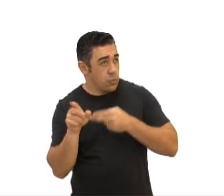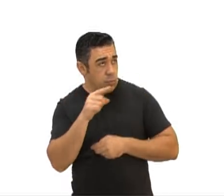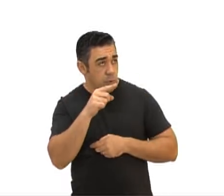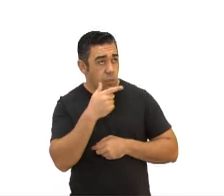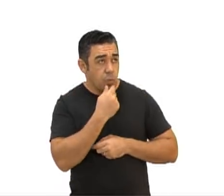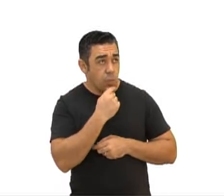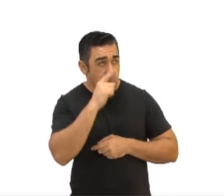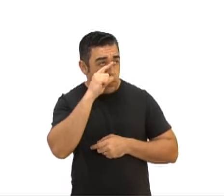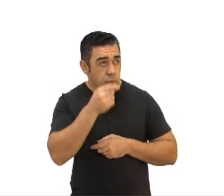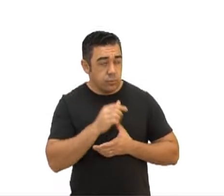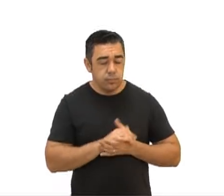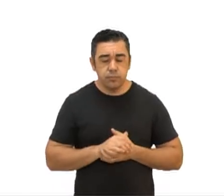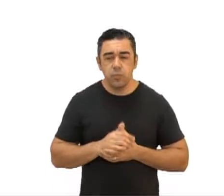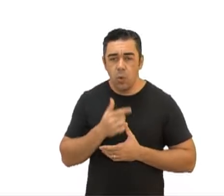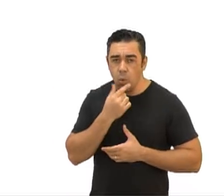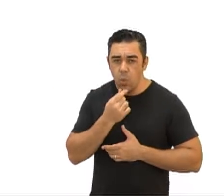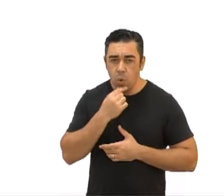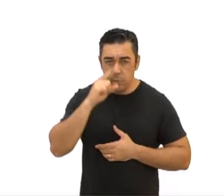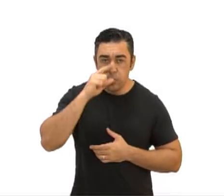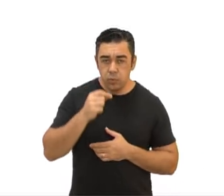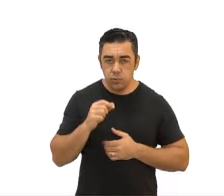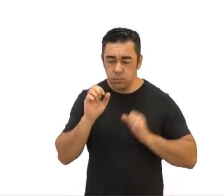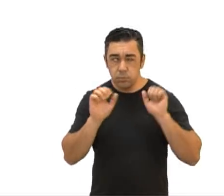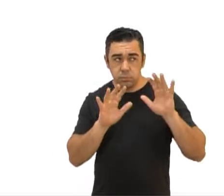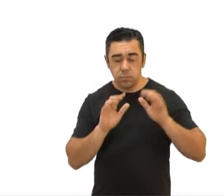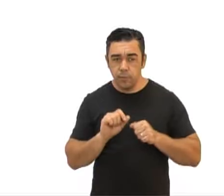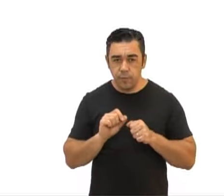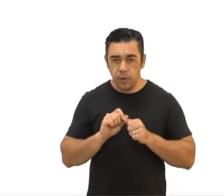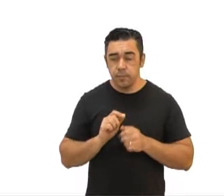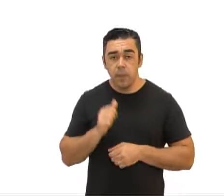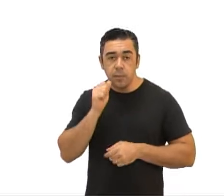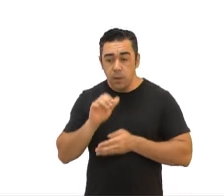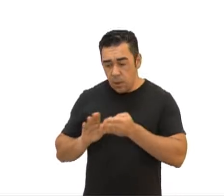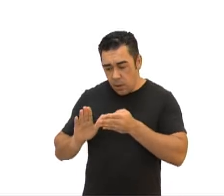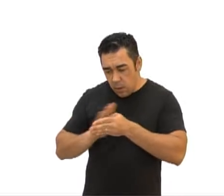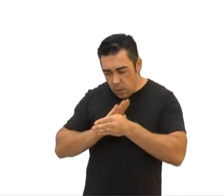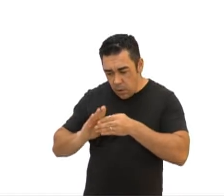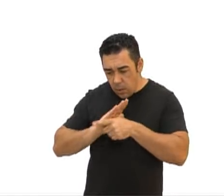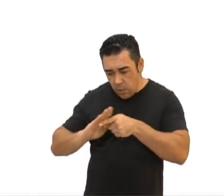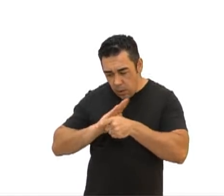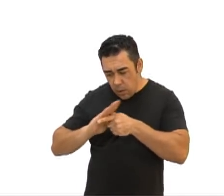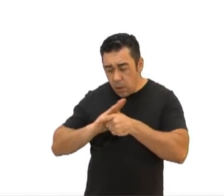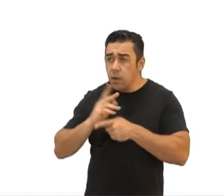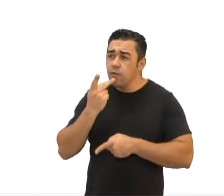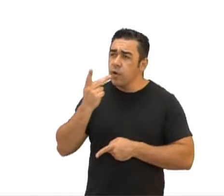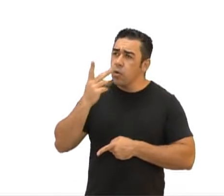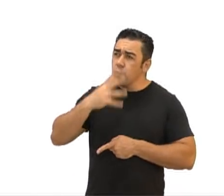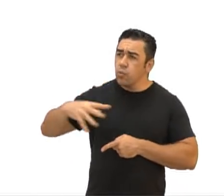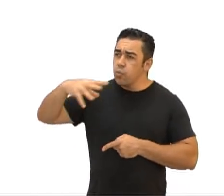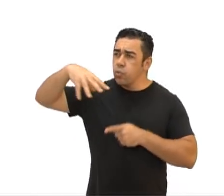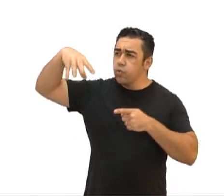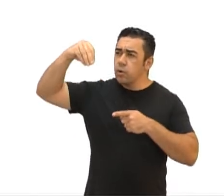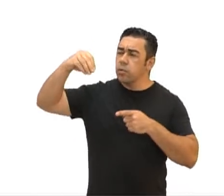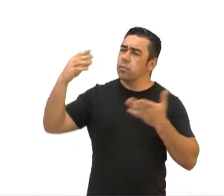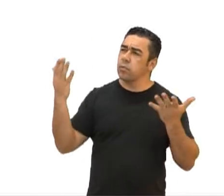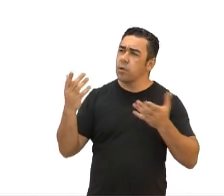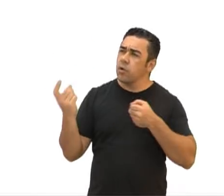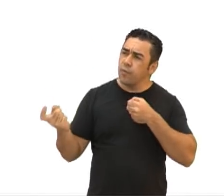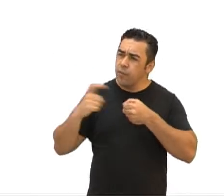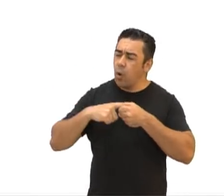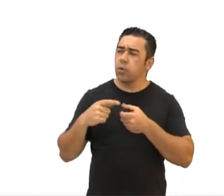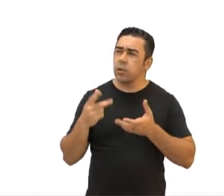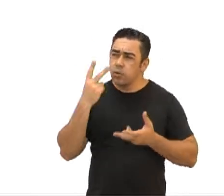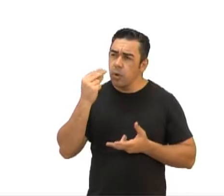mercador adormeceu. Ela pegou a lâmpada, esfregou e depois ordenou ao gênio: "Deixe tudo